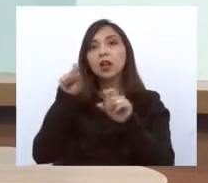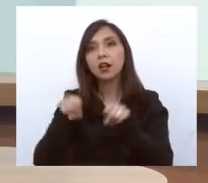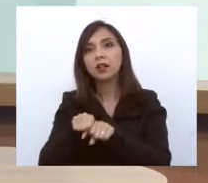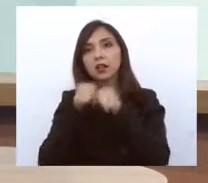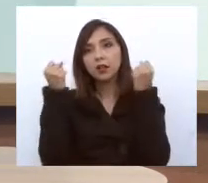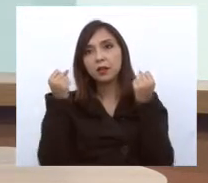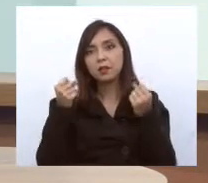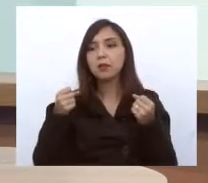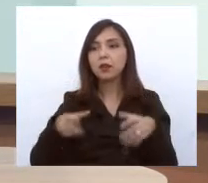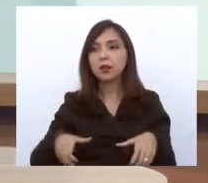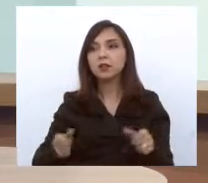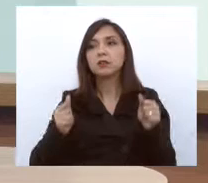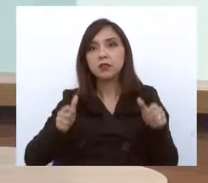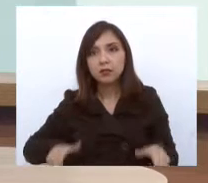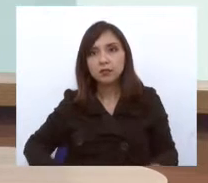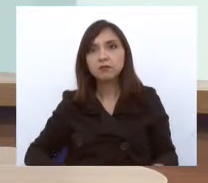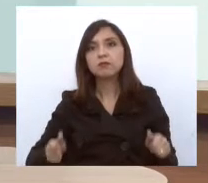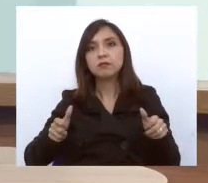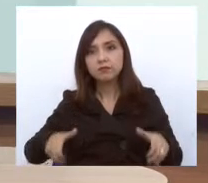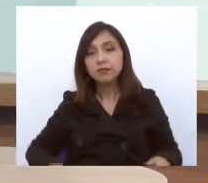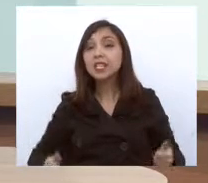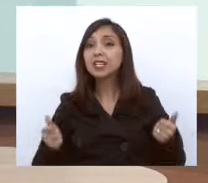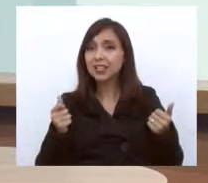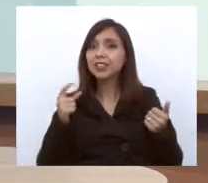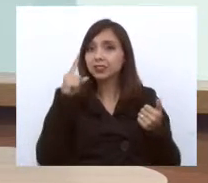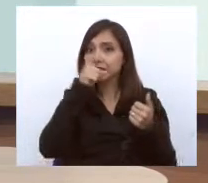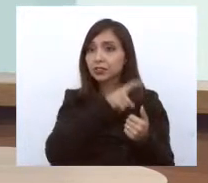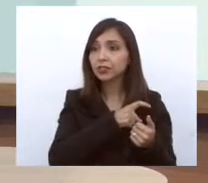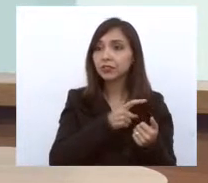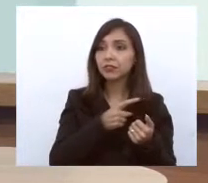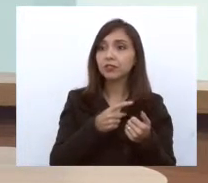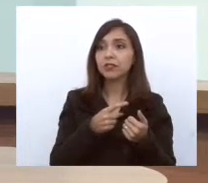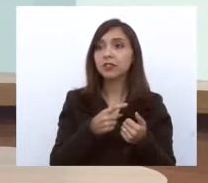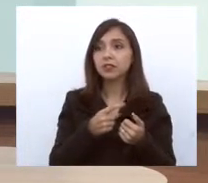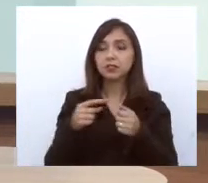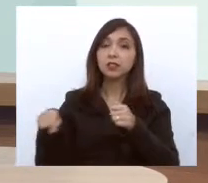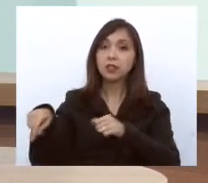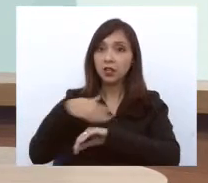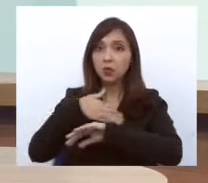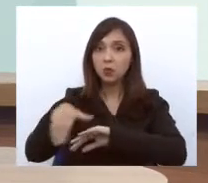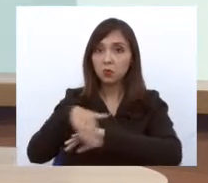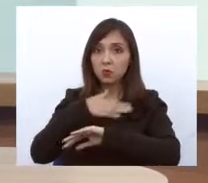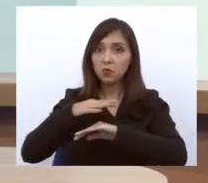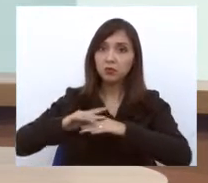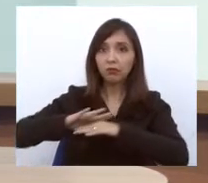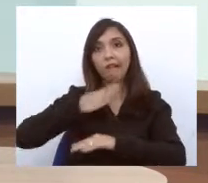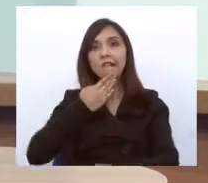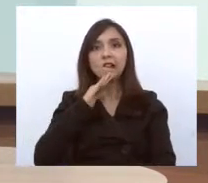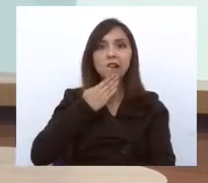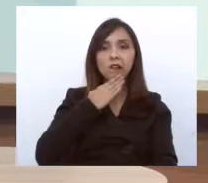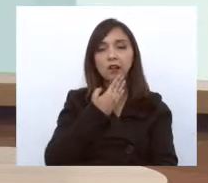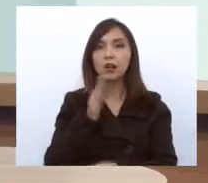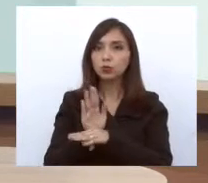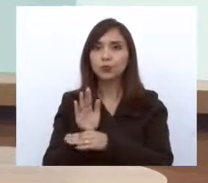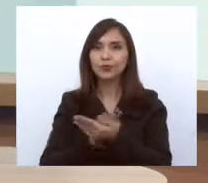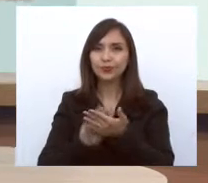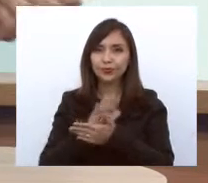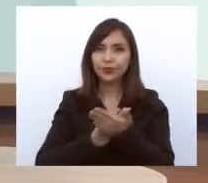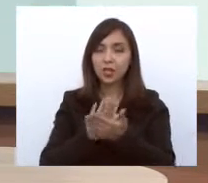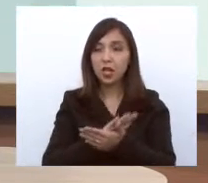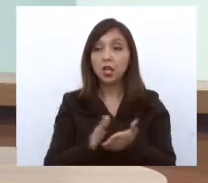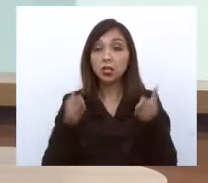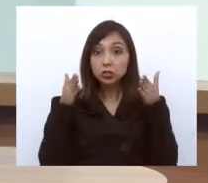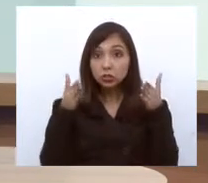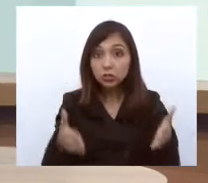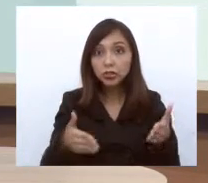empurrando a cadeira na mão, nas nossas calçadas, que não ajudam. Aí ele chega